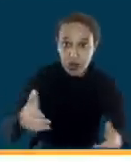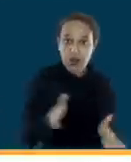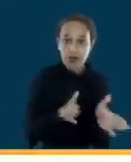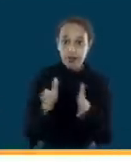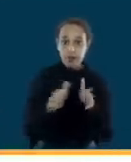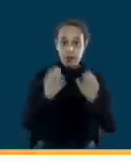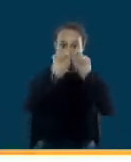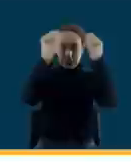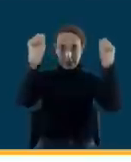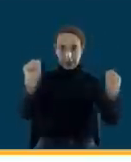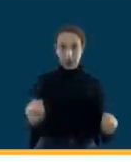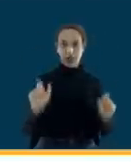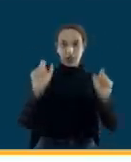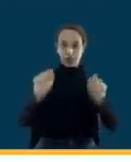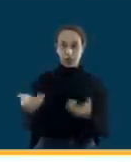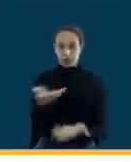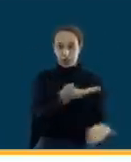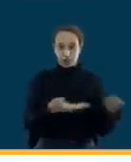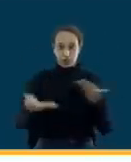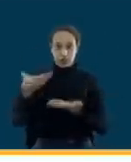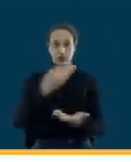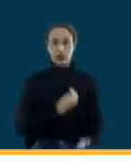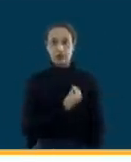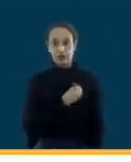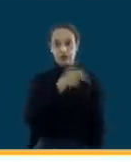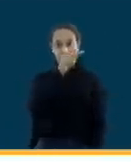social e participação popular.